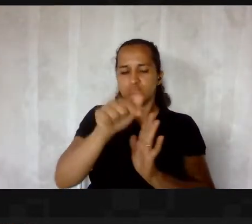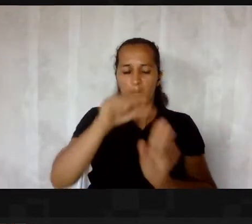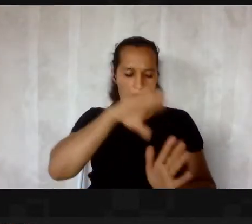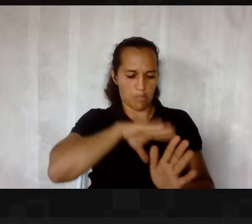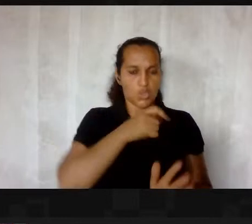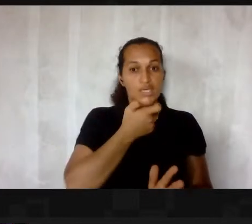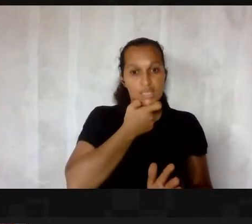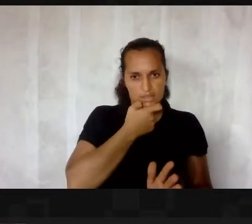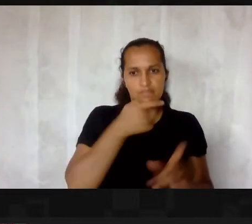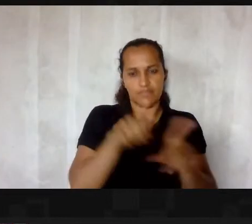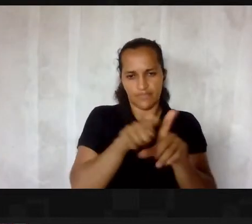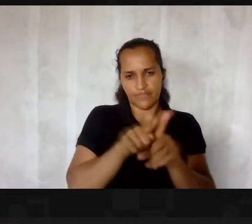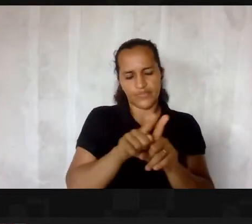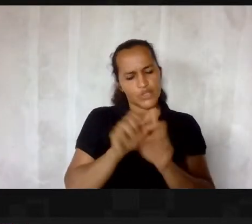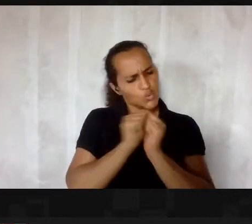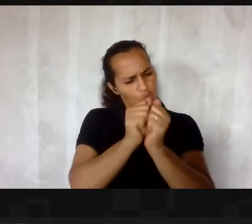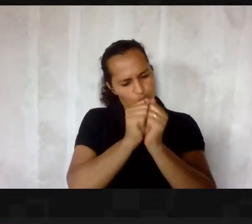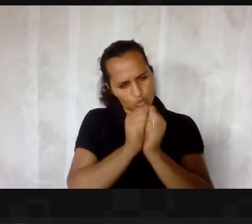E ficamos aí,